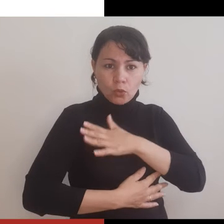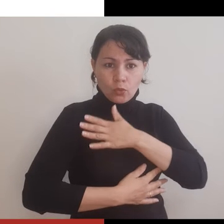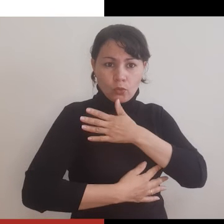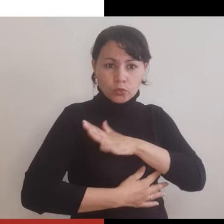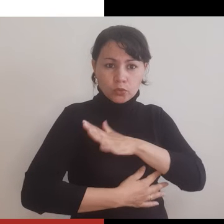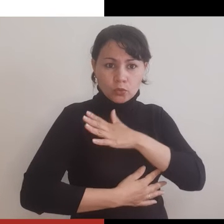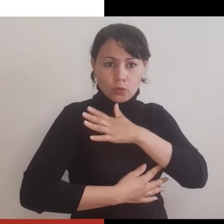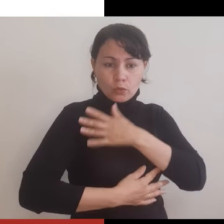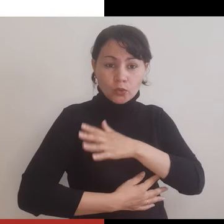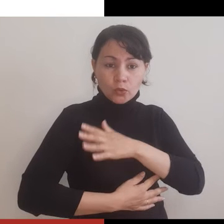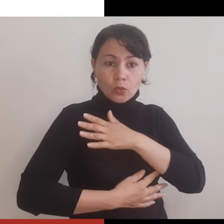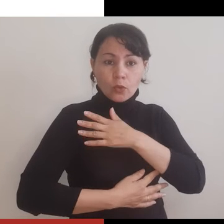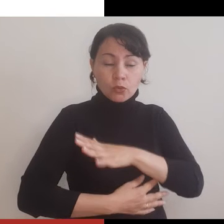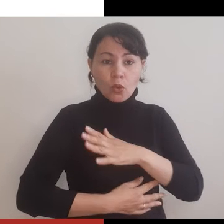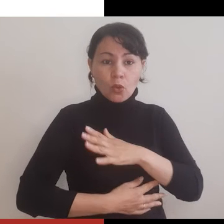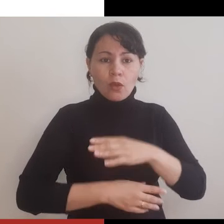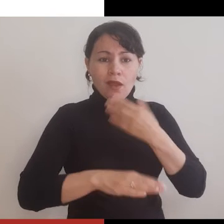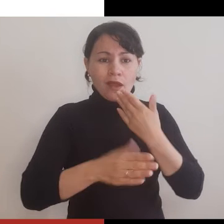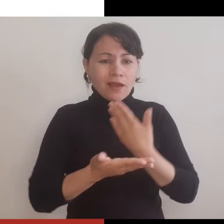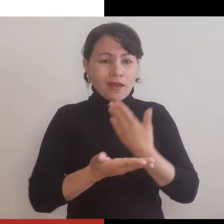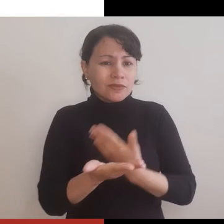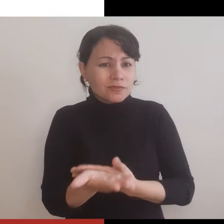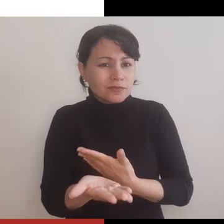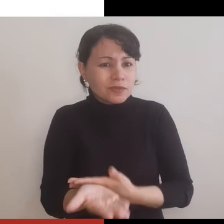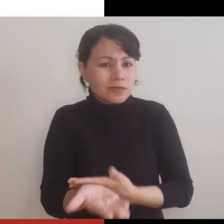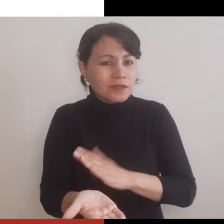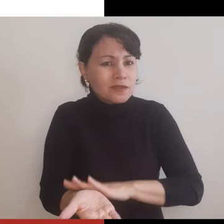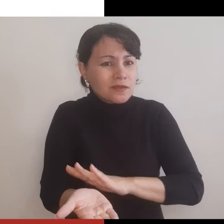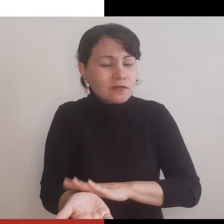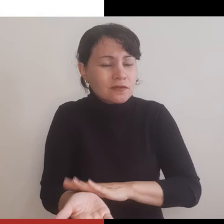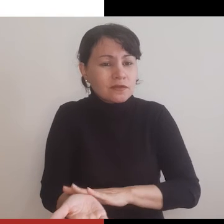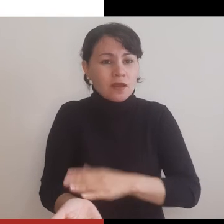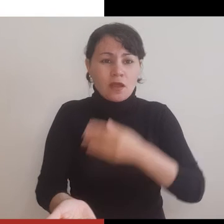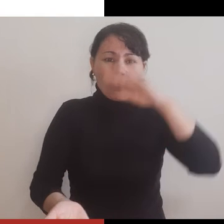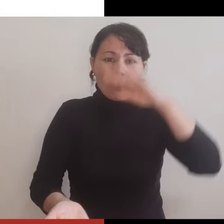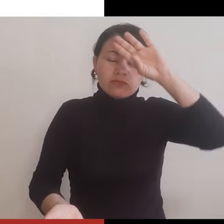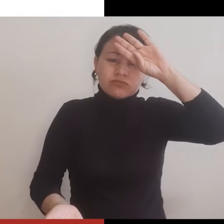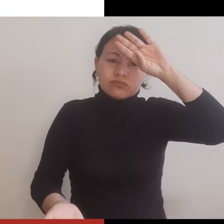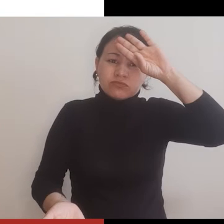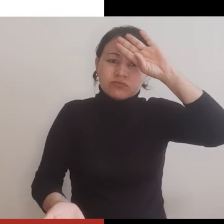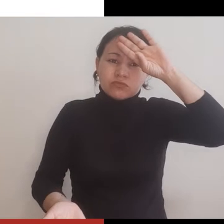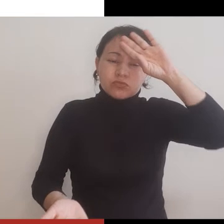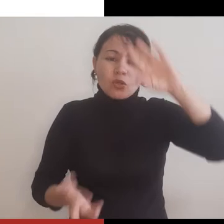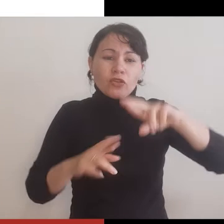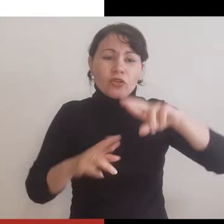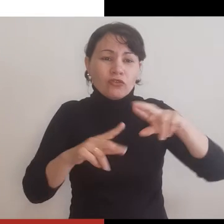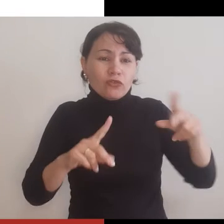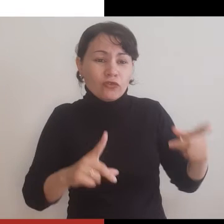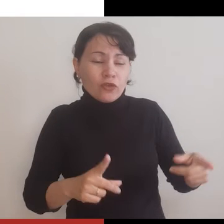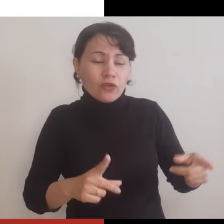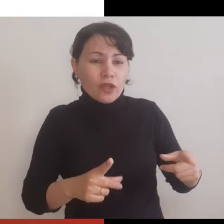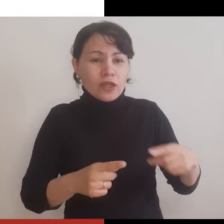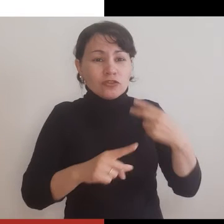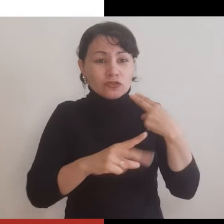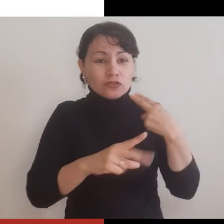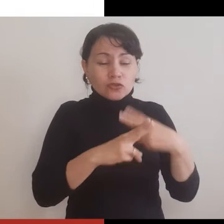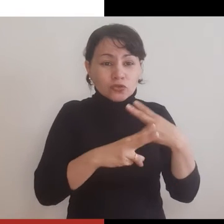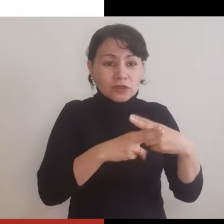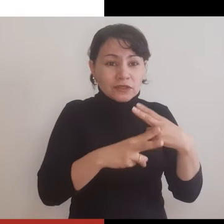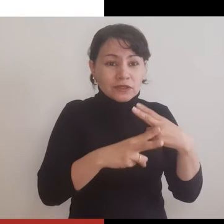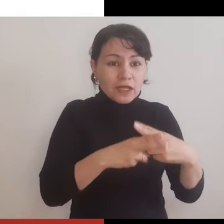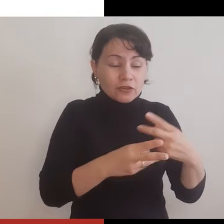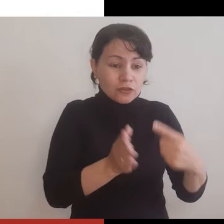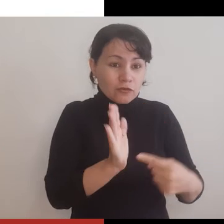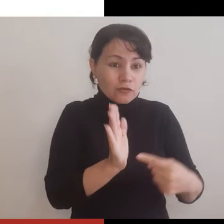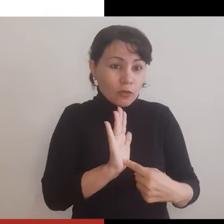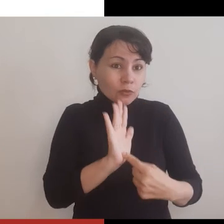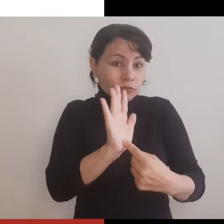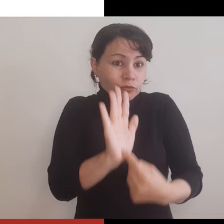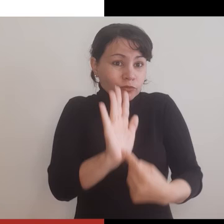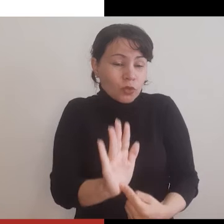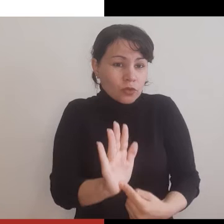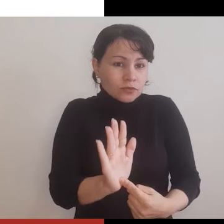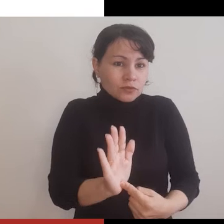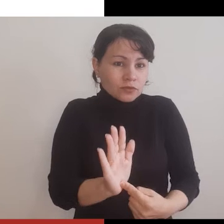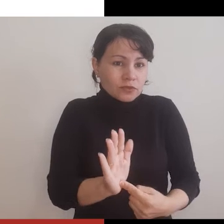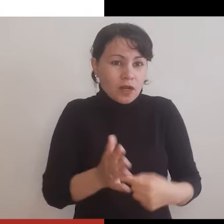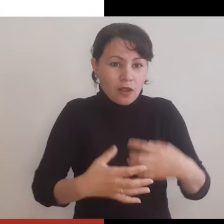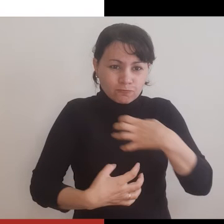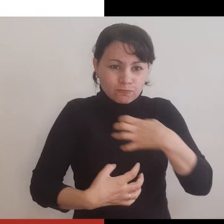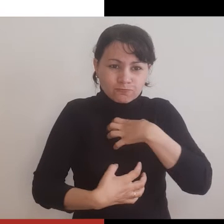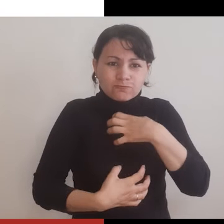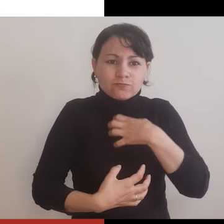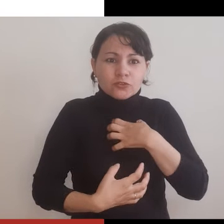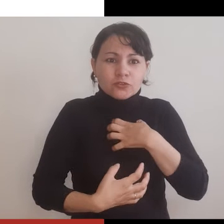oxigênio, a temperatura, a pressão arterial, enfim, diversos parâmetros ali que vão me dar os sinais vitais desse